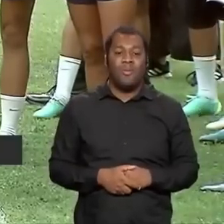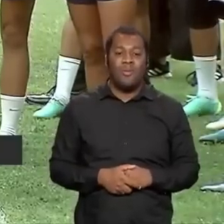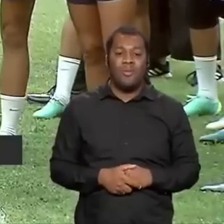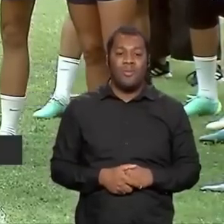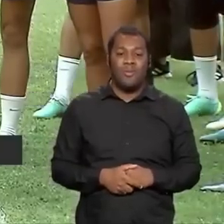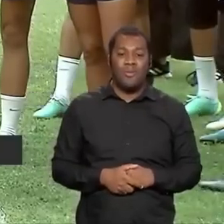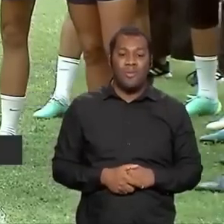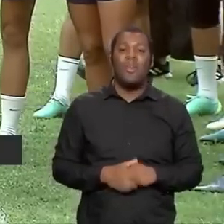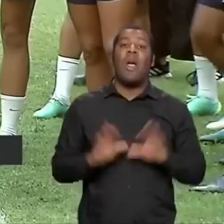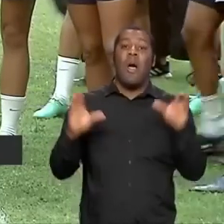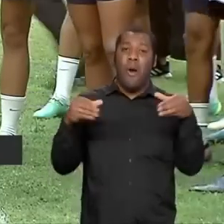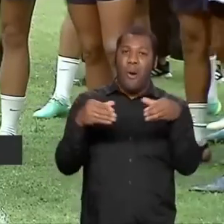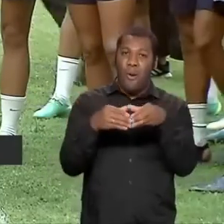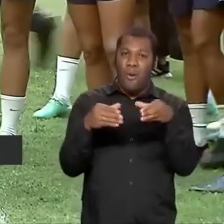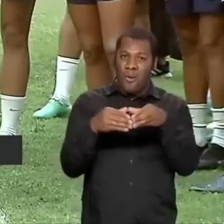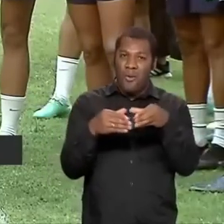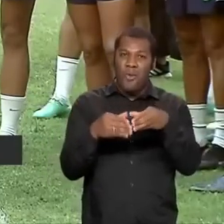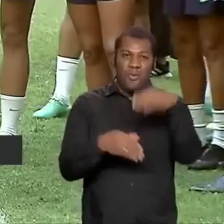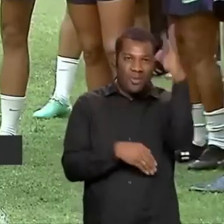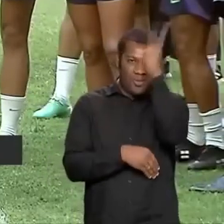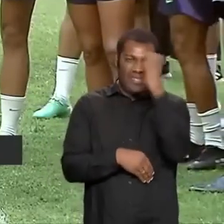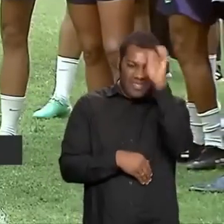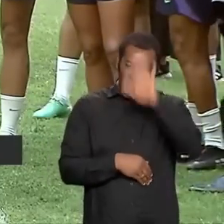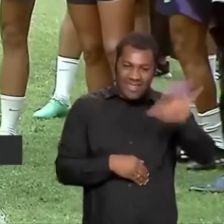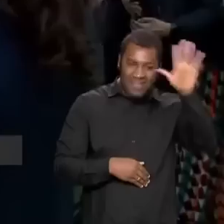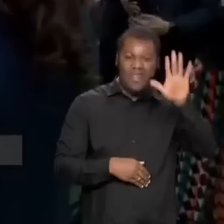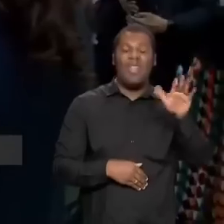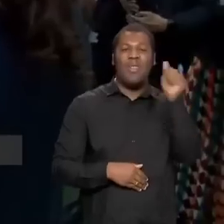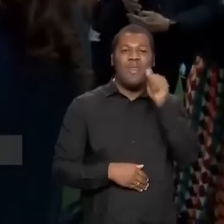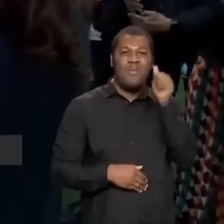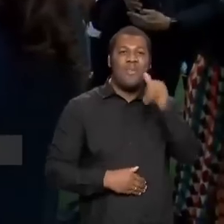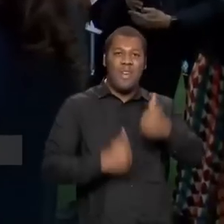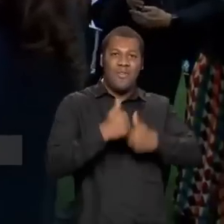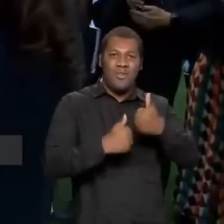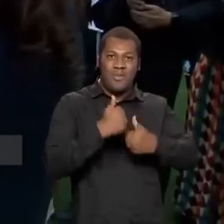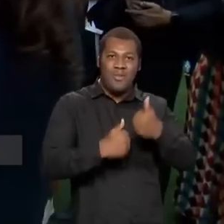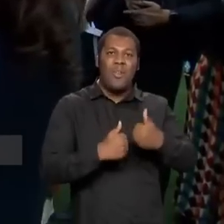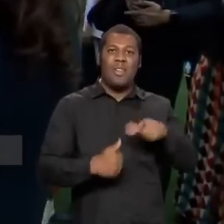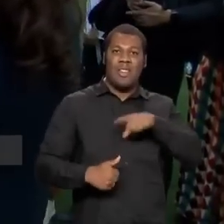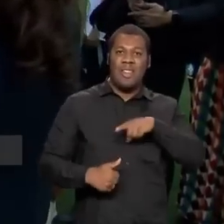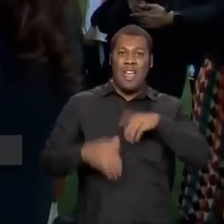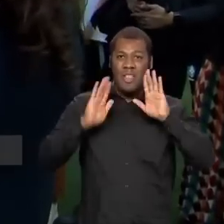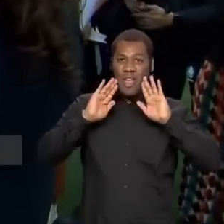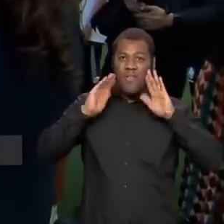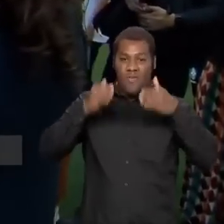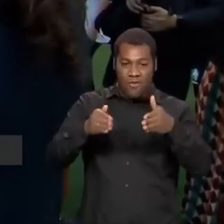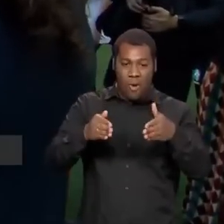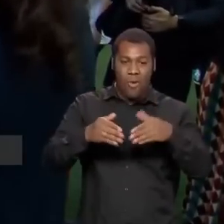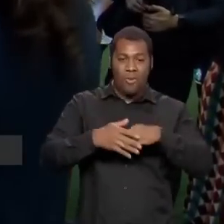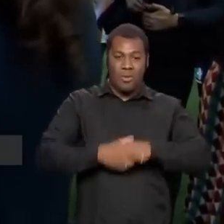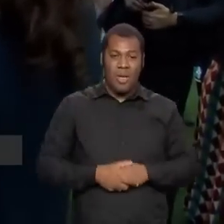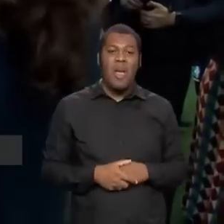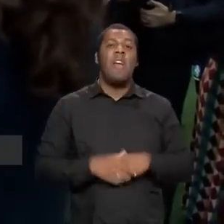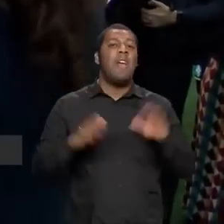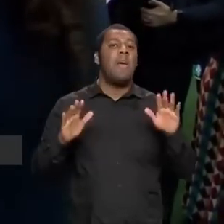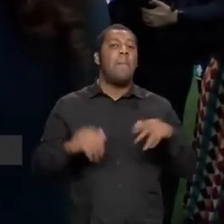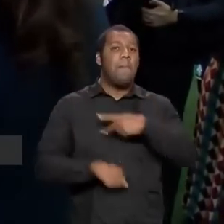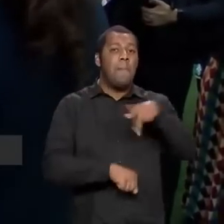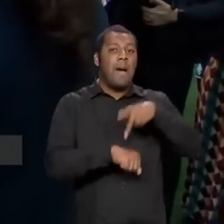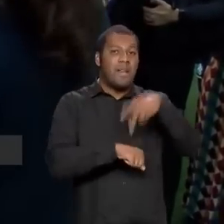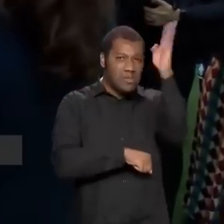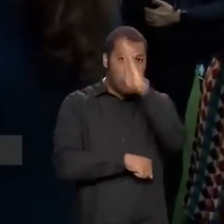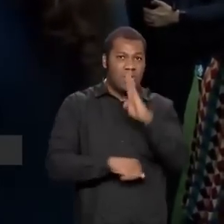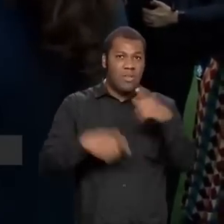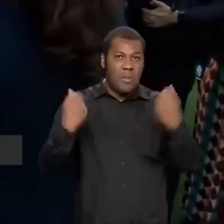seleção nacional, enfim, esses próximos anos, né, tem grande foco aí, desenvolvimento do que falta no Brasil. O futebol feminino, em